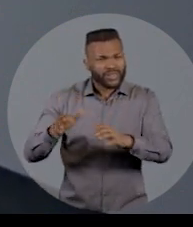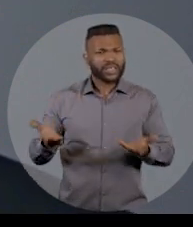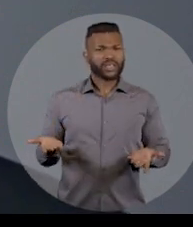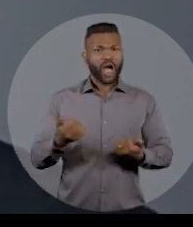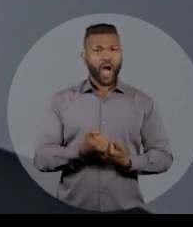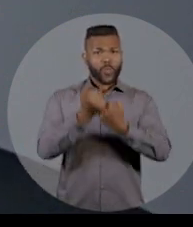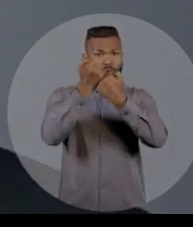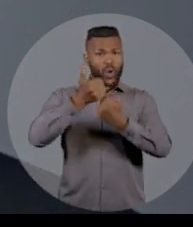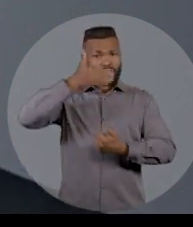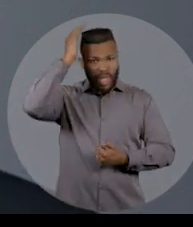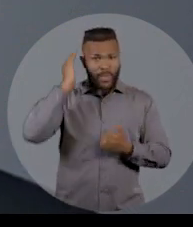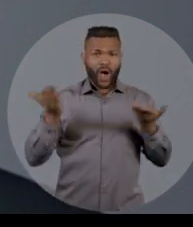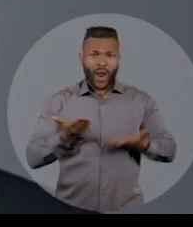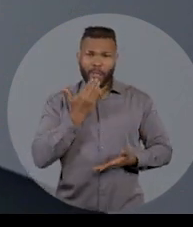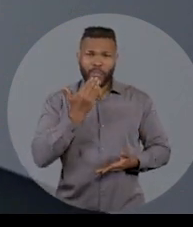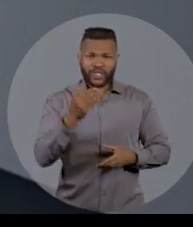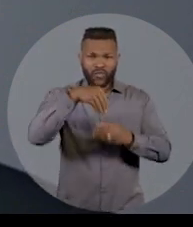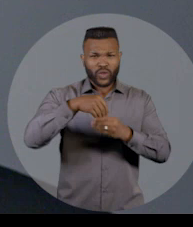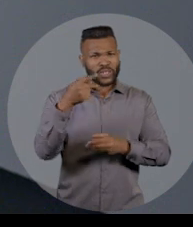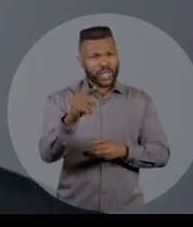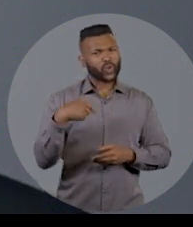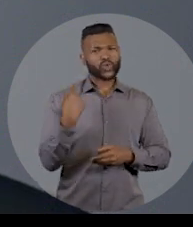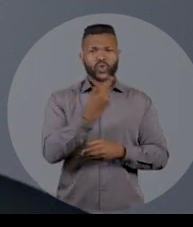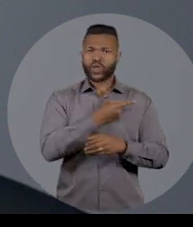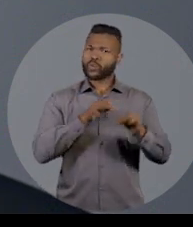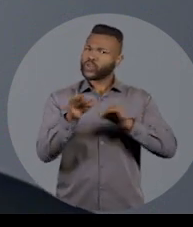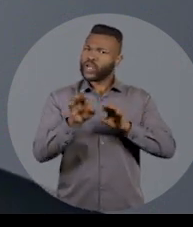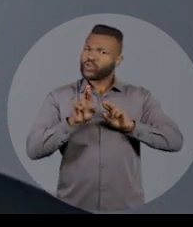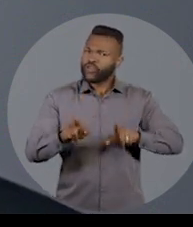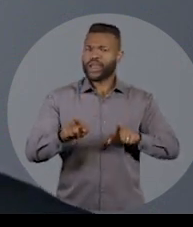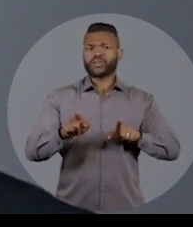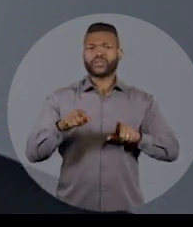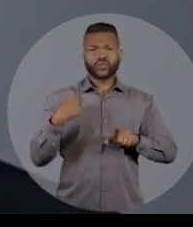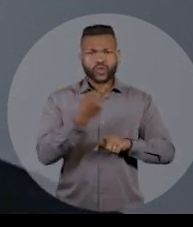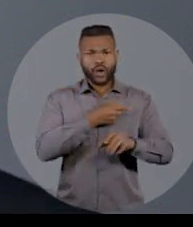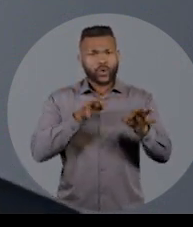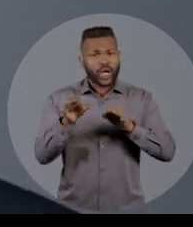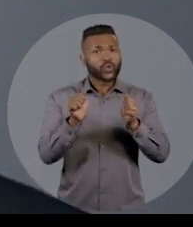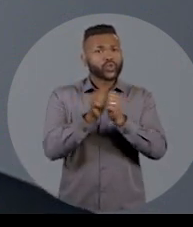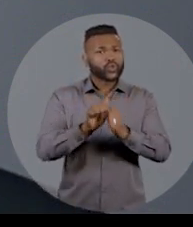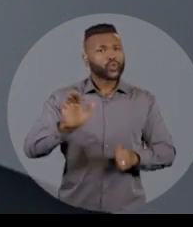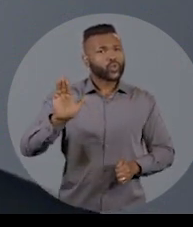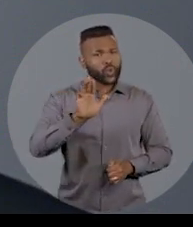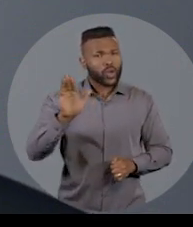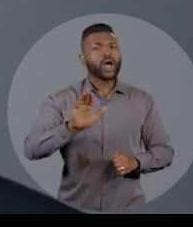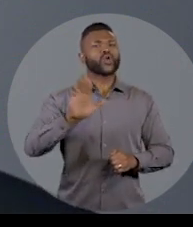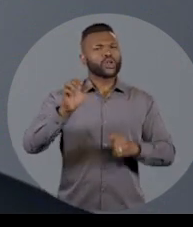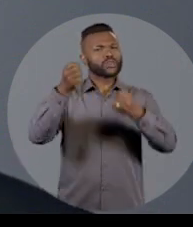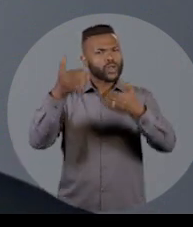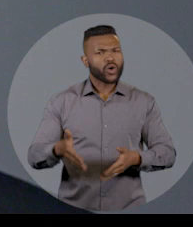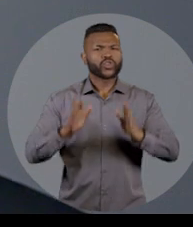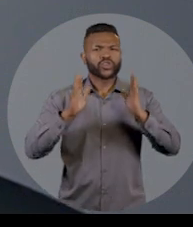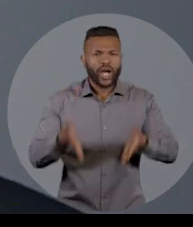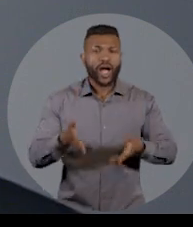Apoiaram Temer, agora vem pedir seu voto. Nosso projeto é o oposto disso. Nosso projeto é o projeto de Lula. E como disse Lula, o